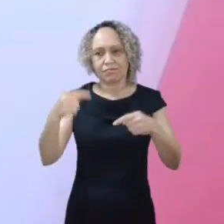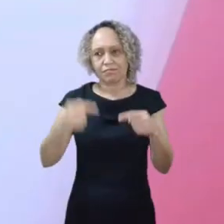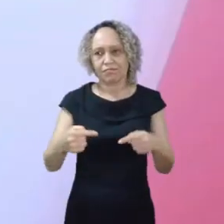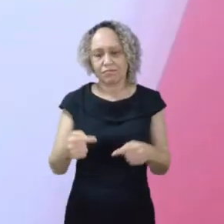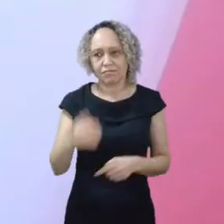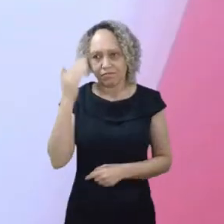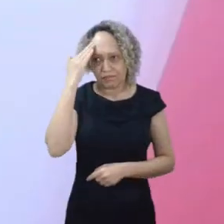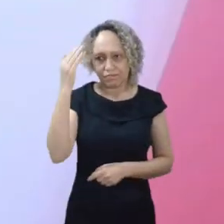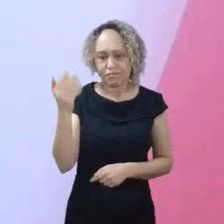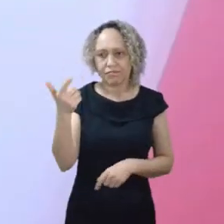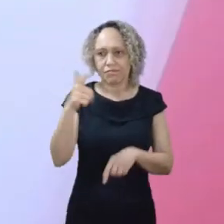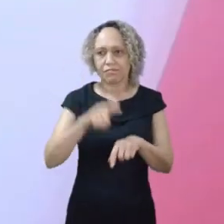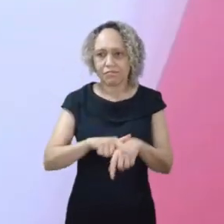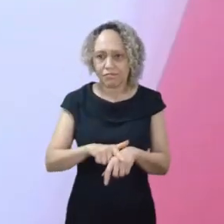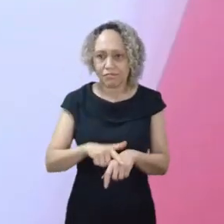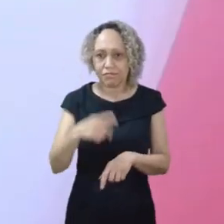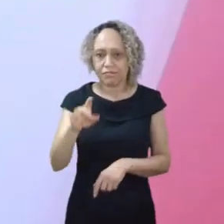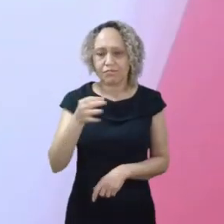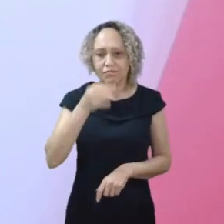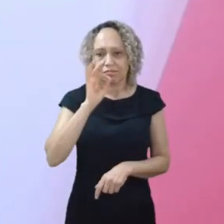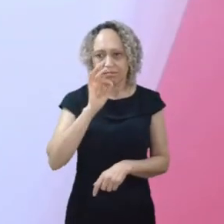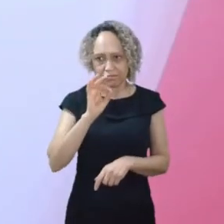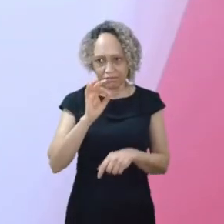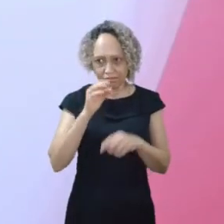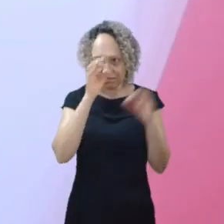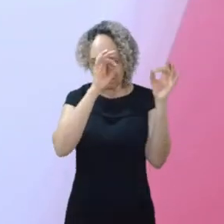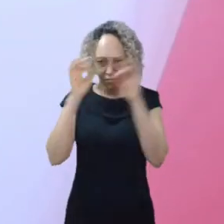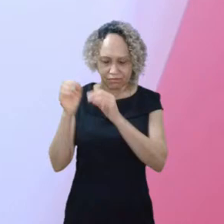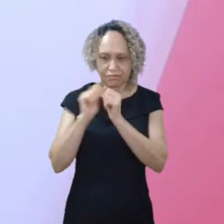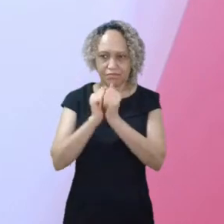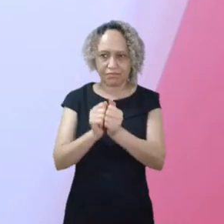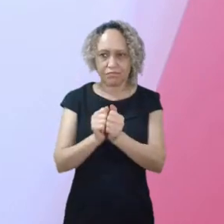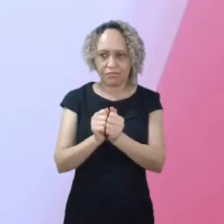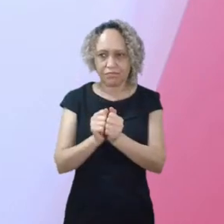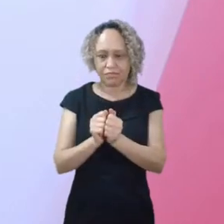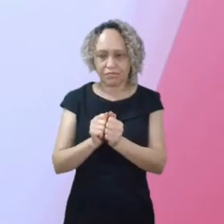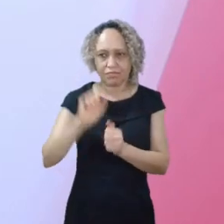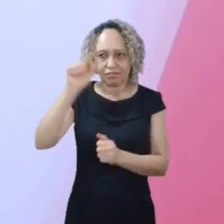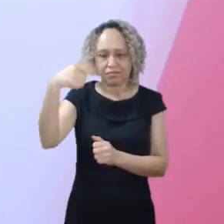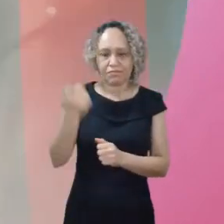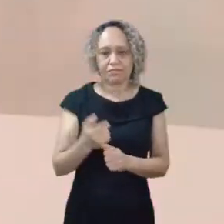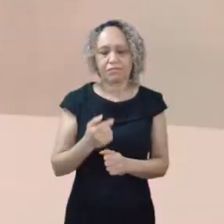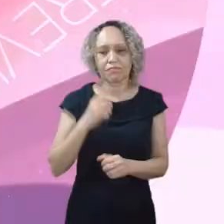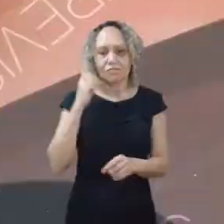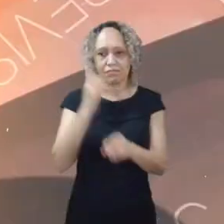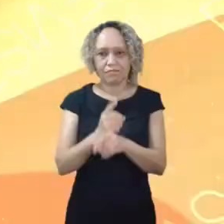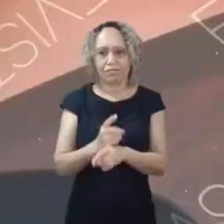aqui no Café PT, muito obrigado pela sua companhia. A gente se encontra no próximo programa. Até lá.